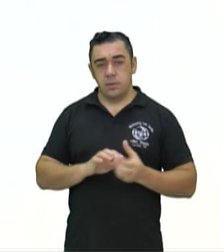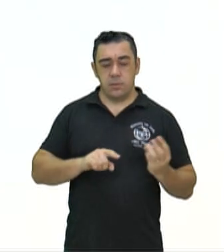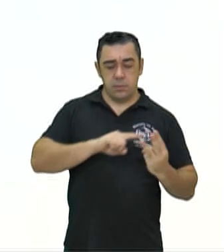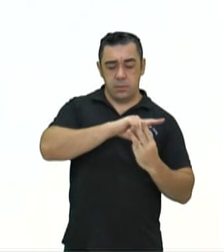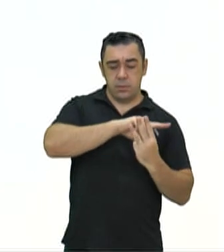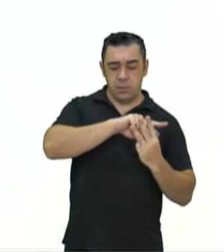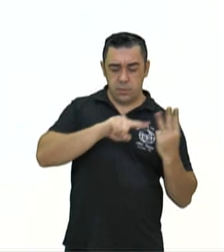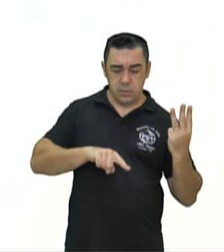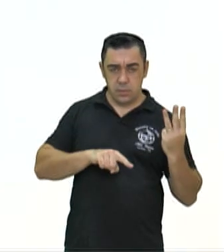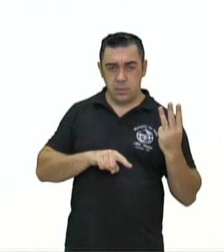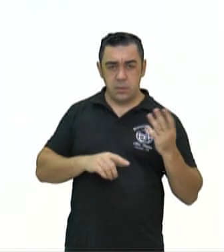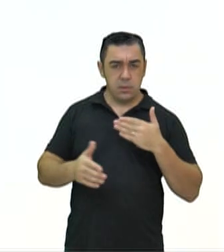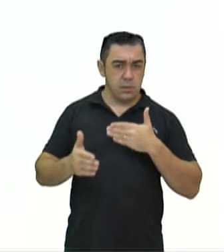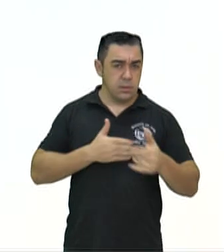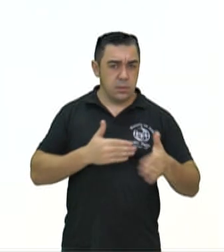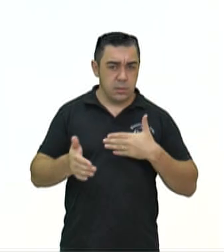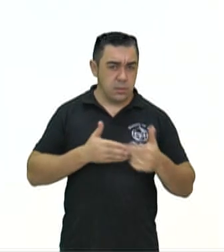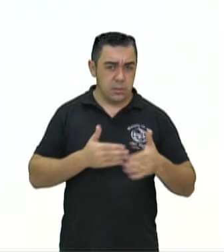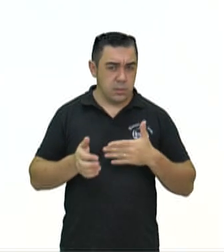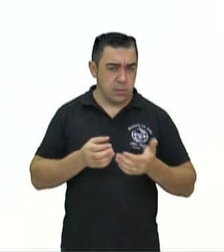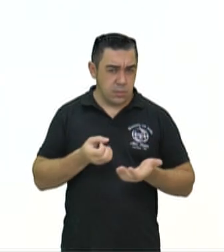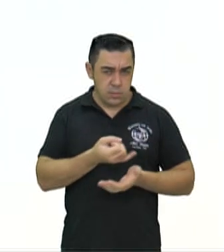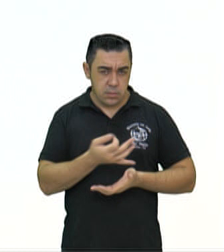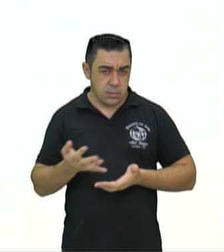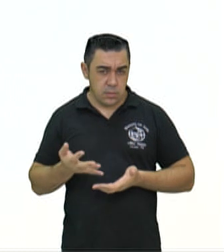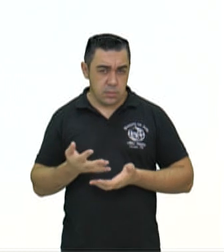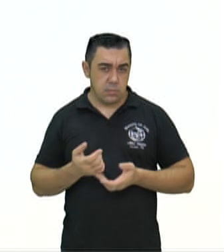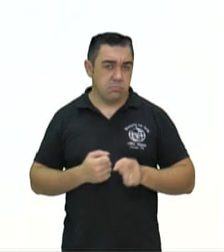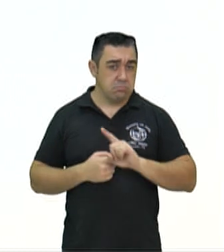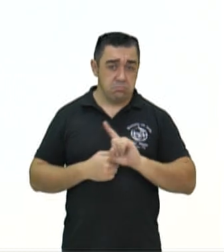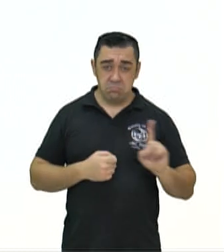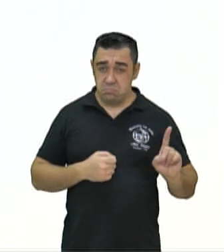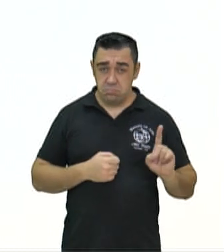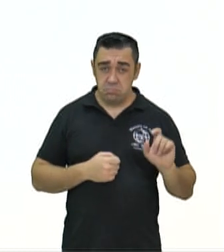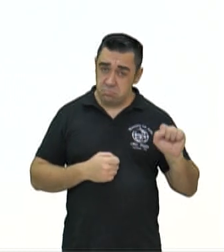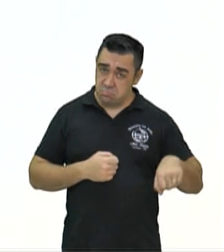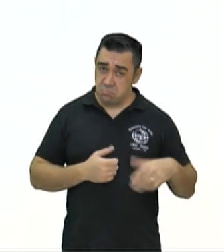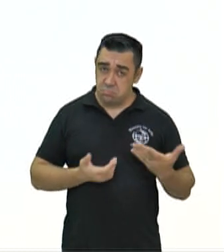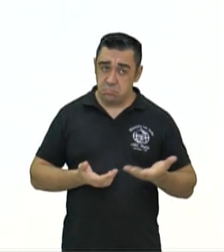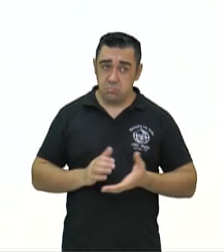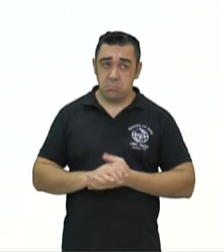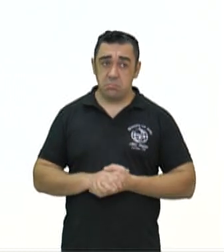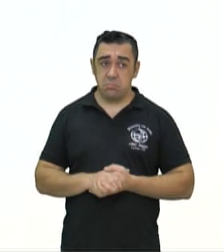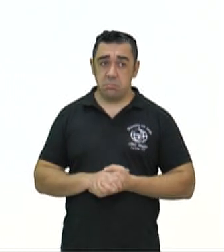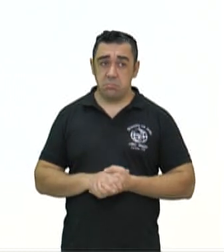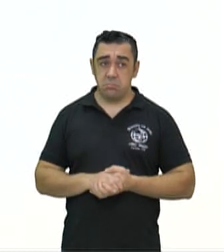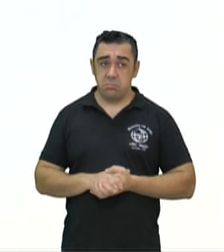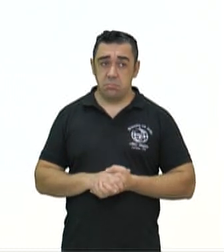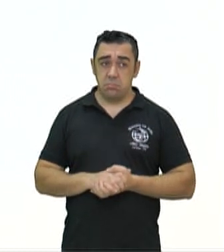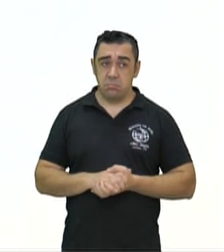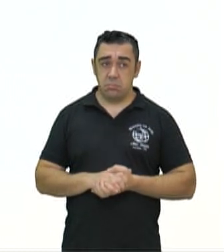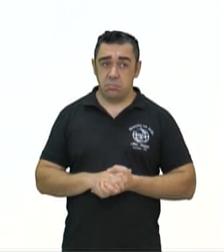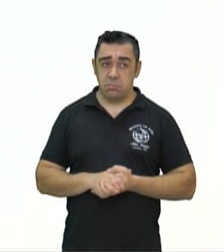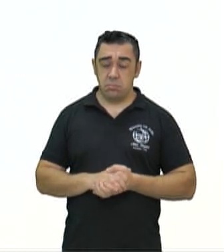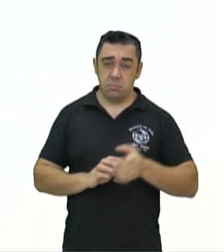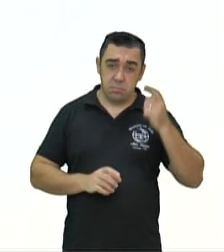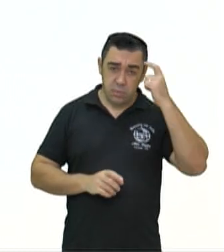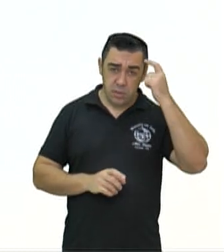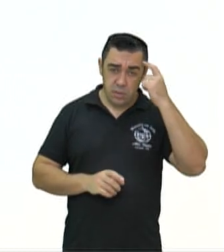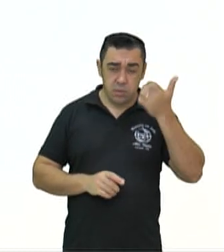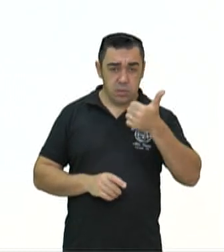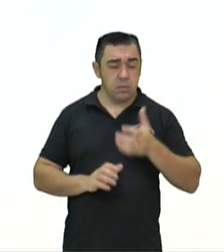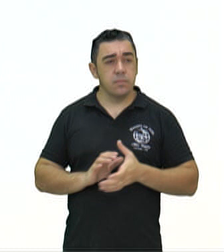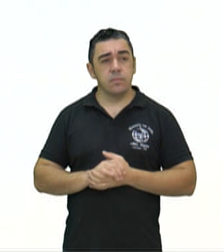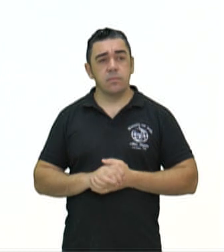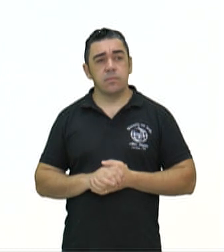algarismos. Vai importar a ordem na hora de eu formar esses números? Sim, né? Então, pensando aqui, ó,